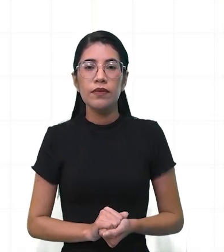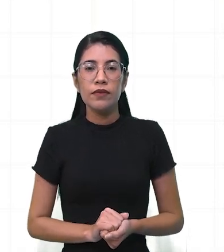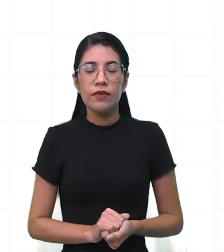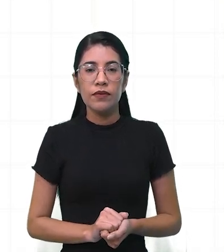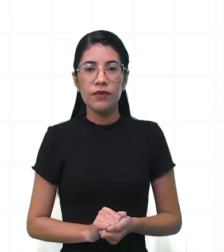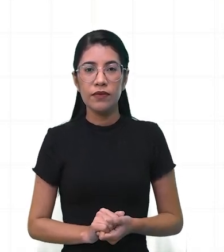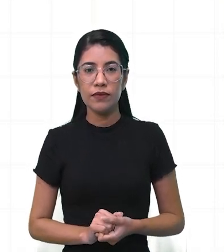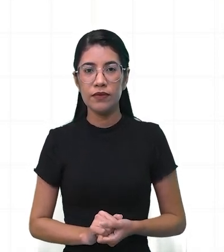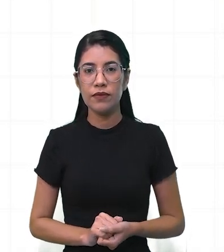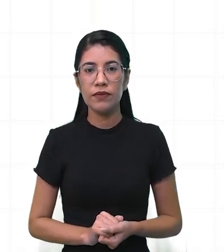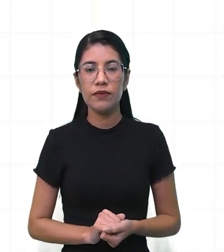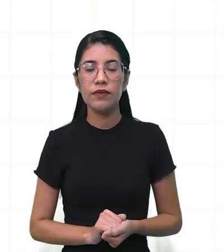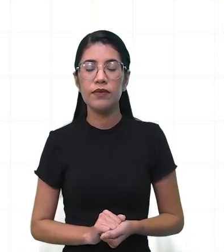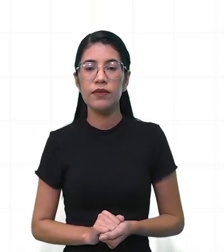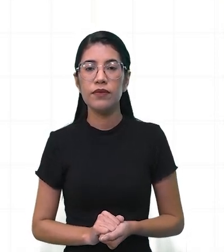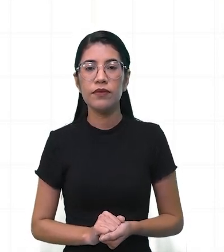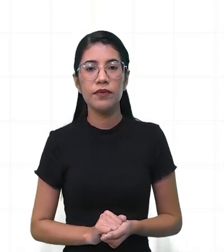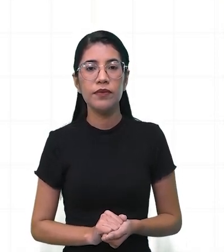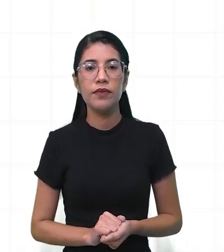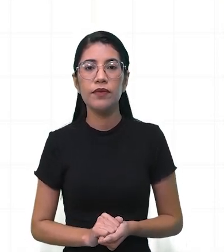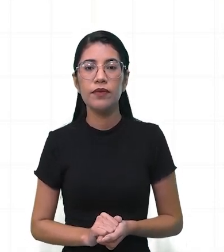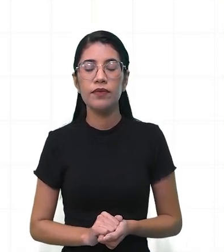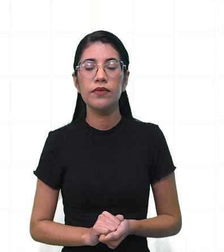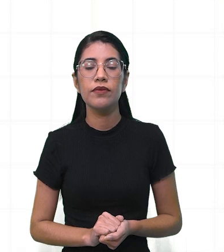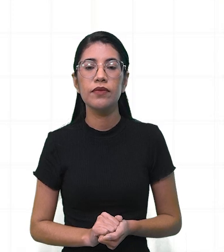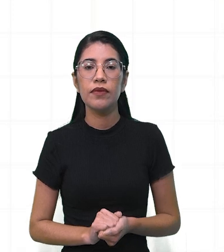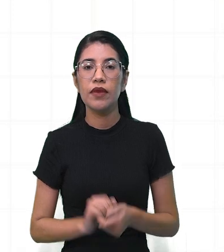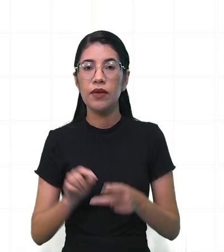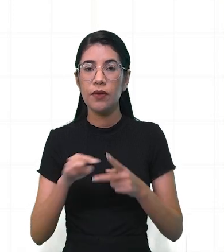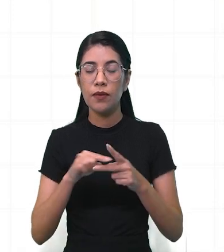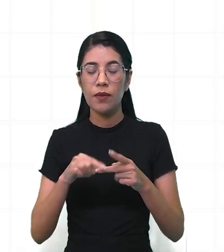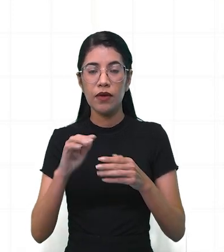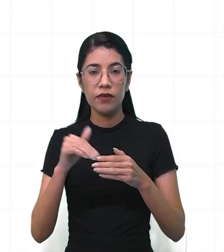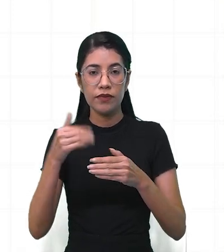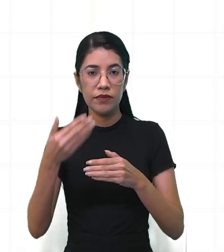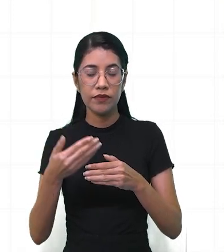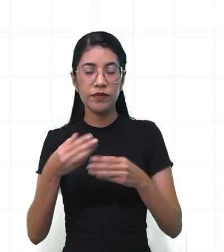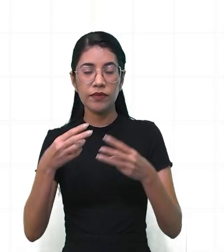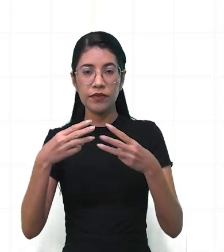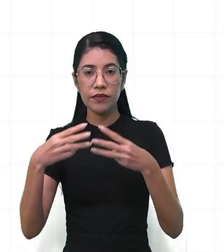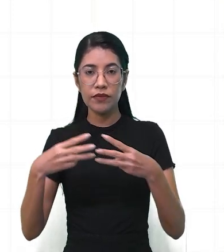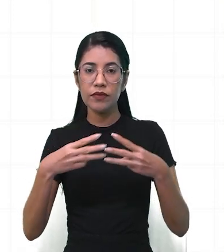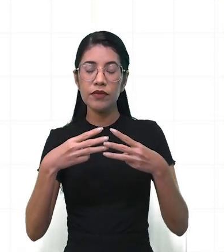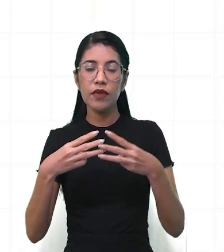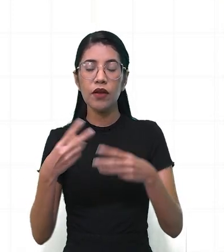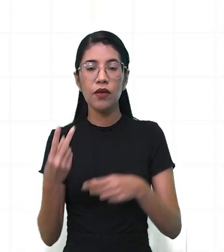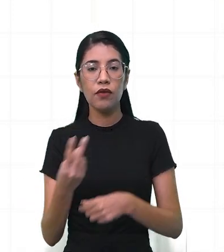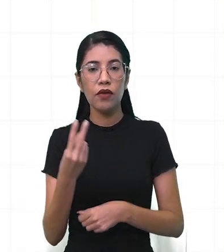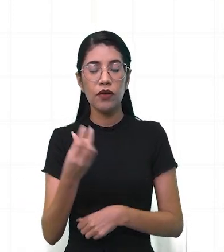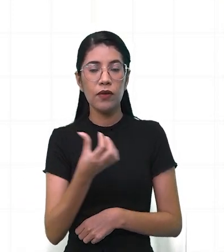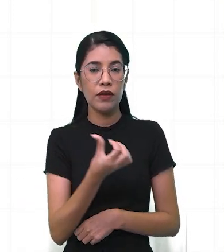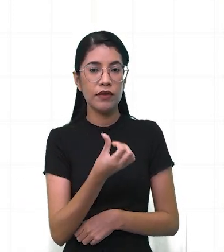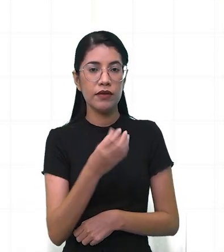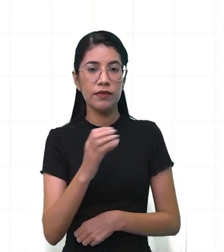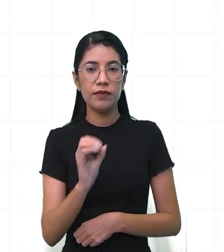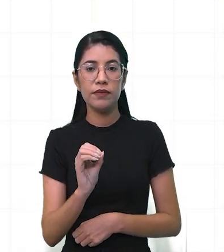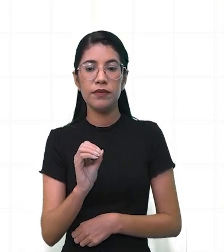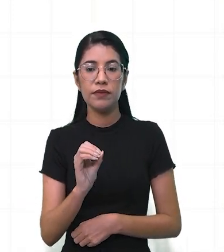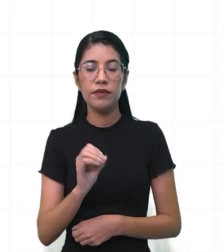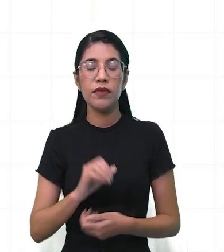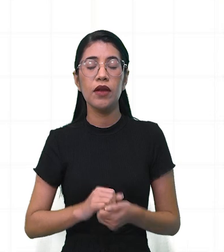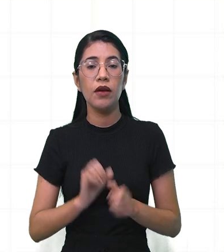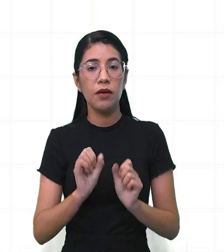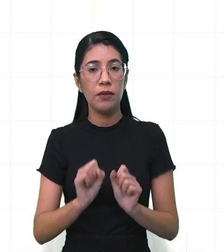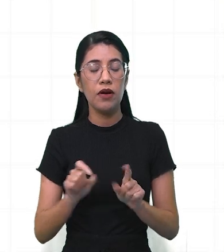Ok? Então, cada ângulo externo de um hexágono mede 60 graus. A